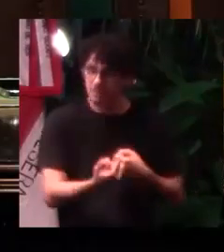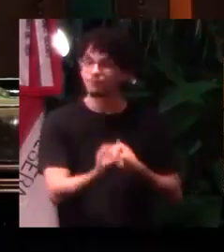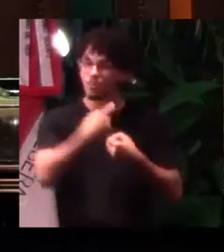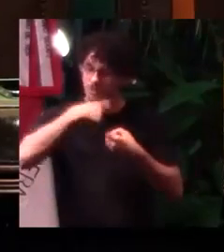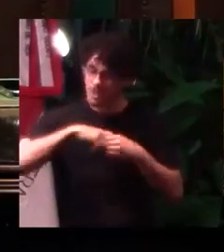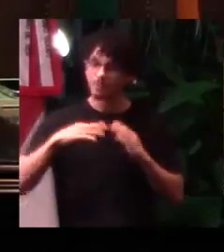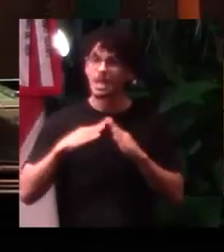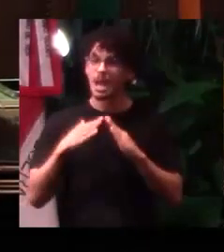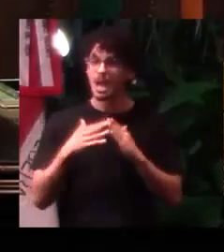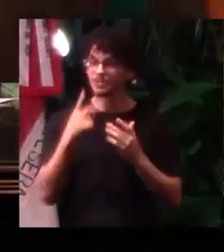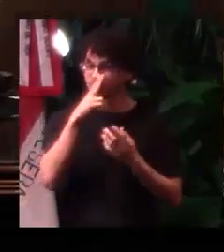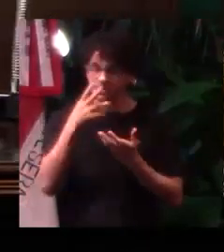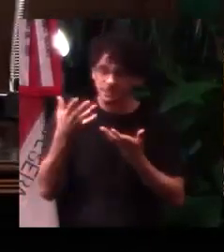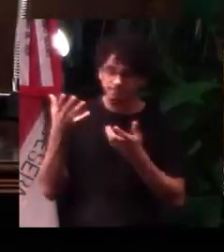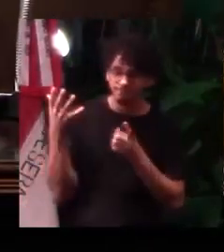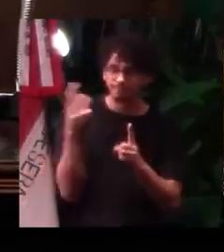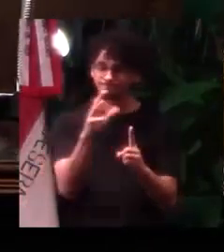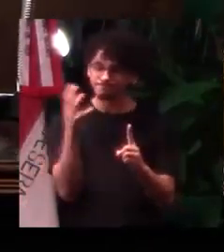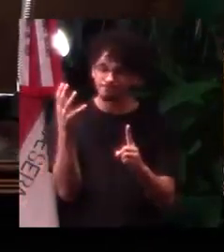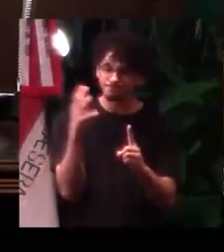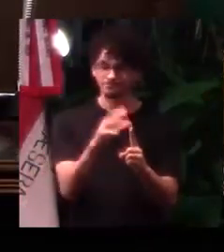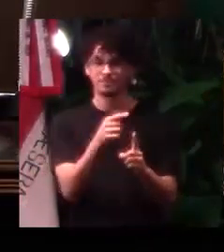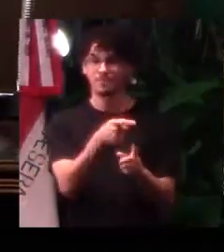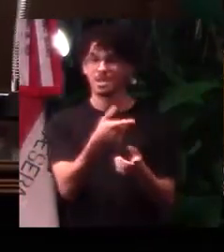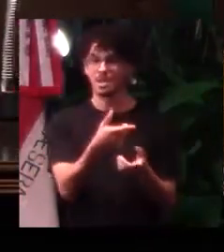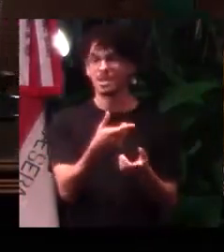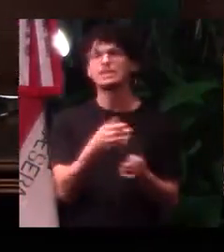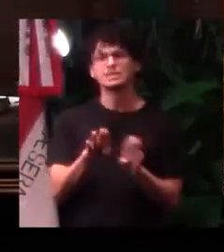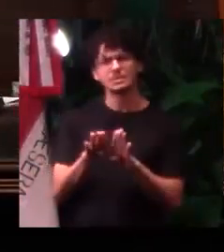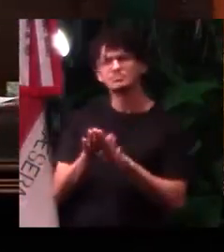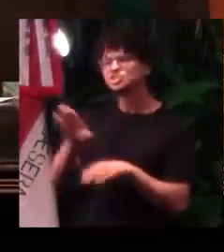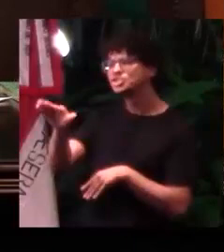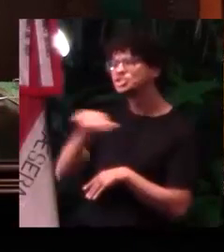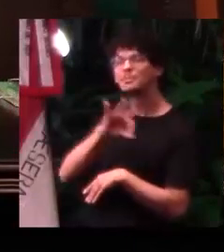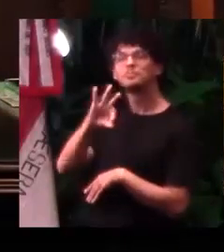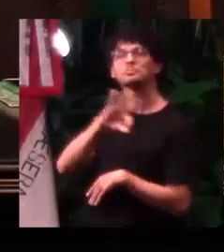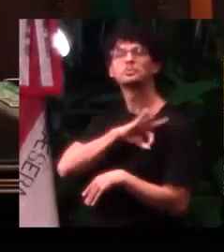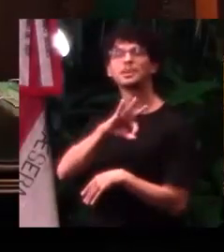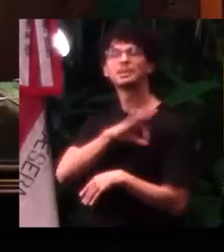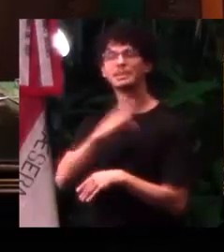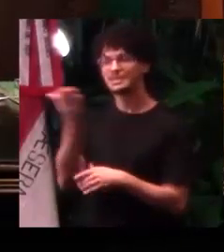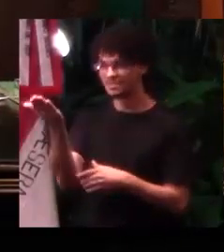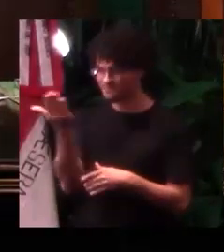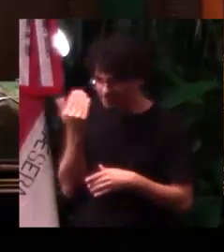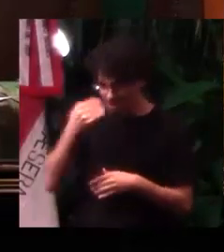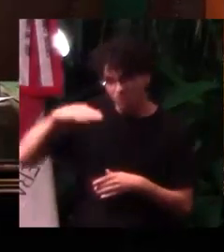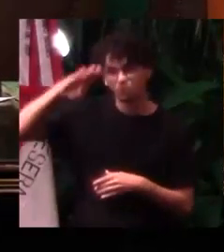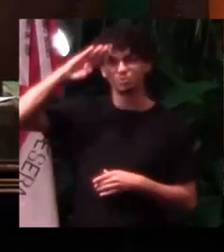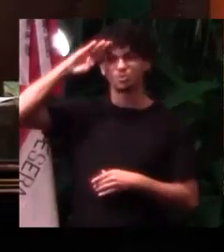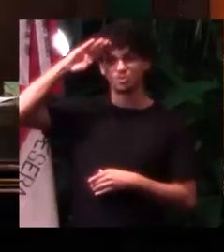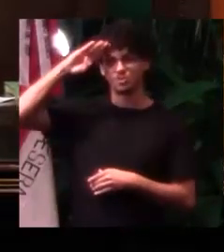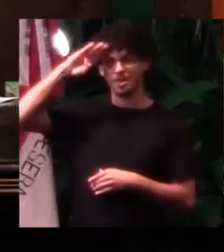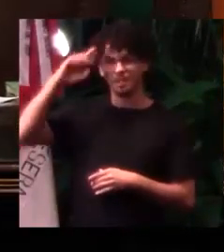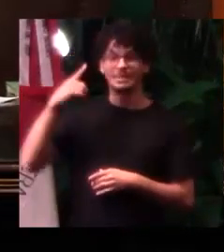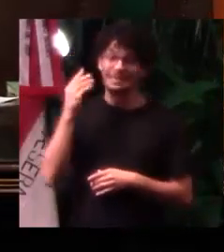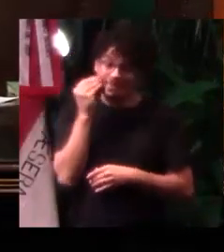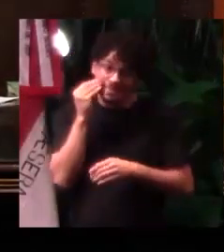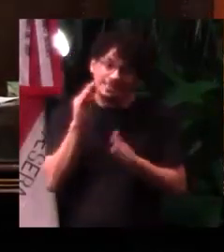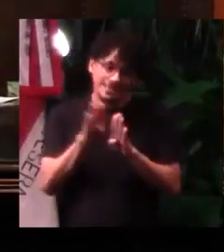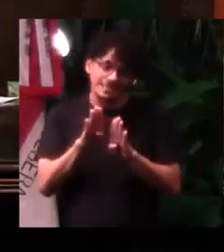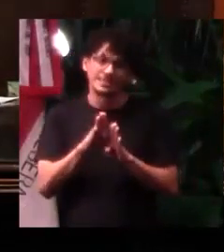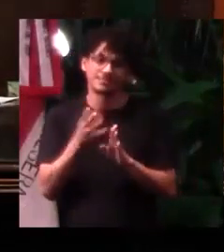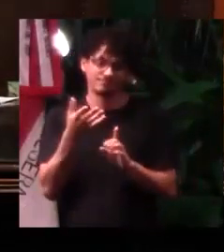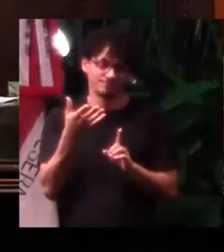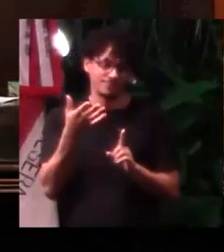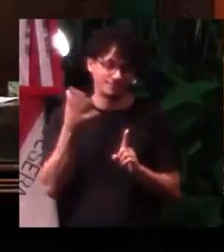de convencê-lo. Né. Chama também polícia, né, vem soldados, ele vai dizer lá, para tentar também